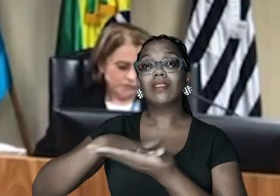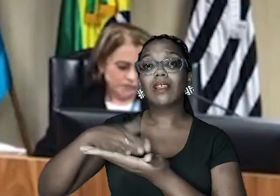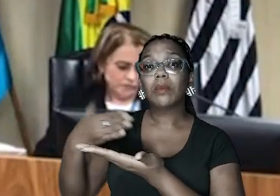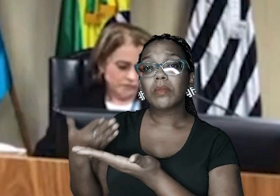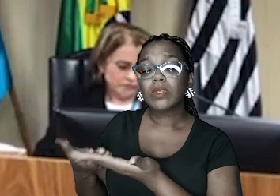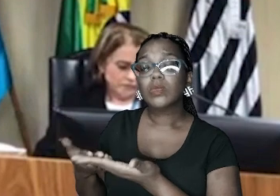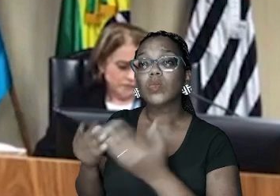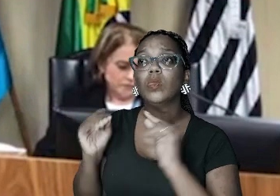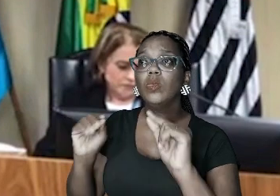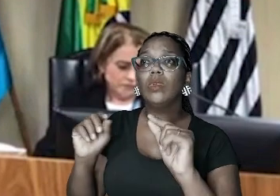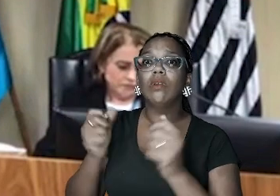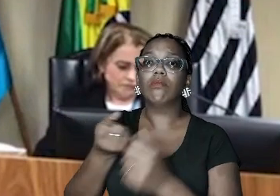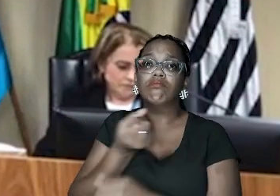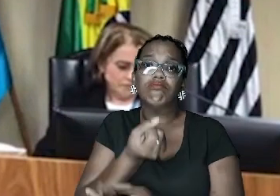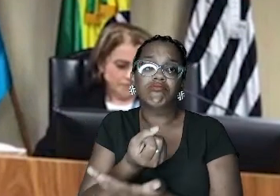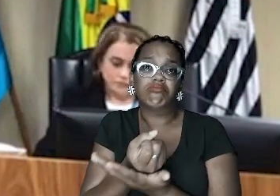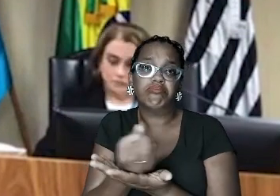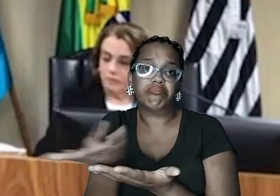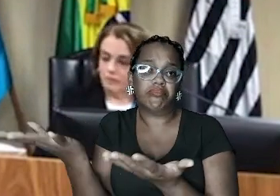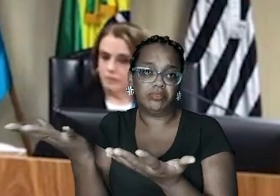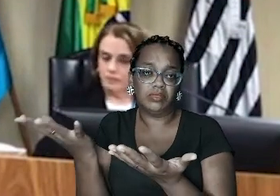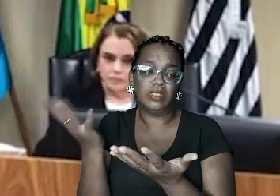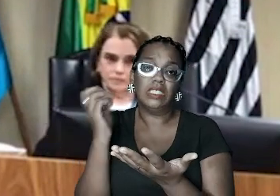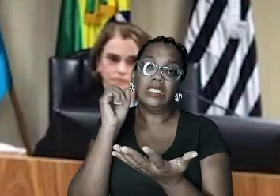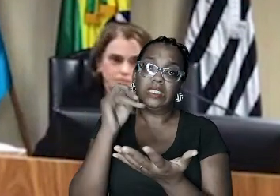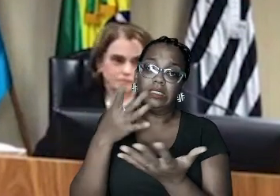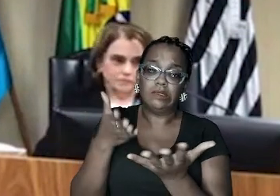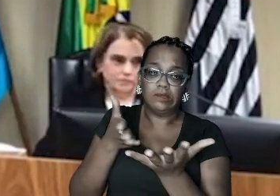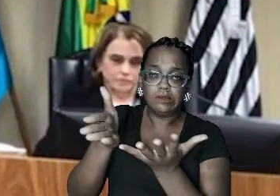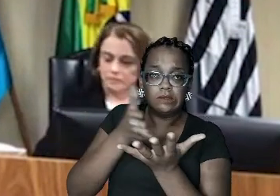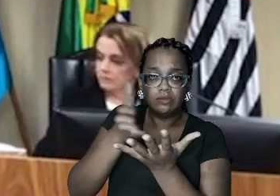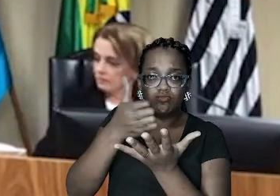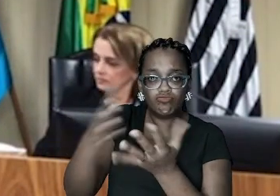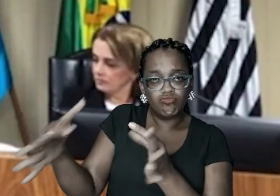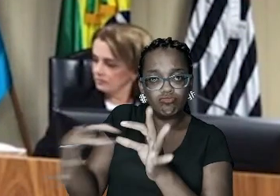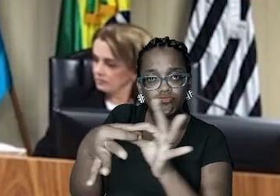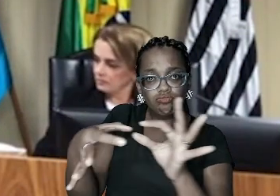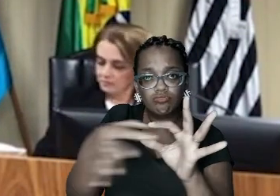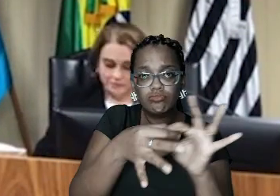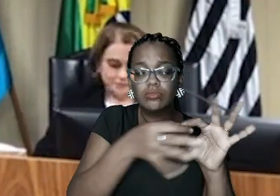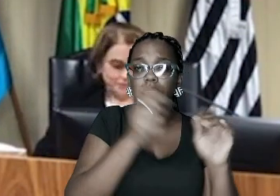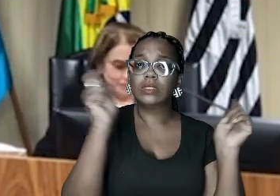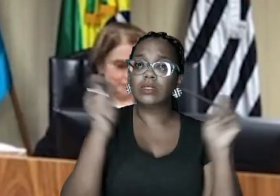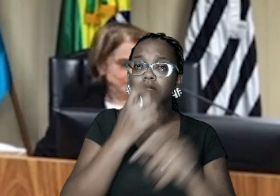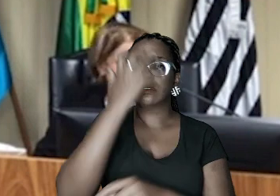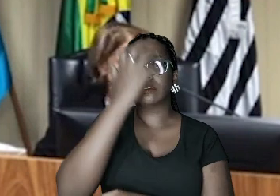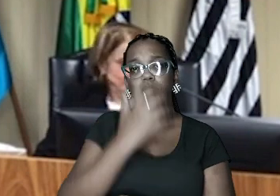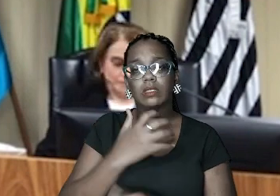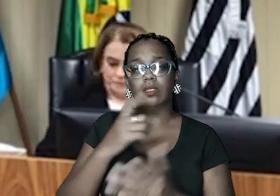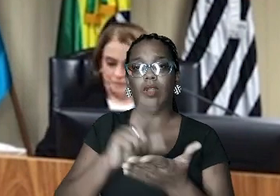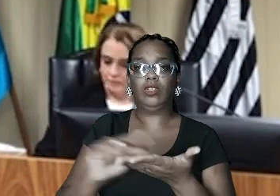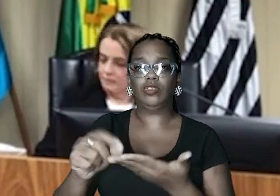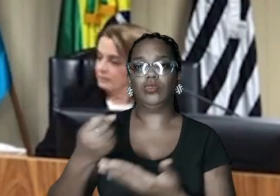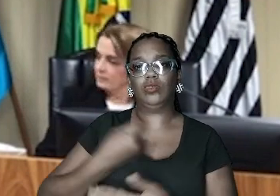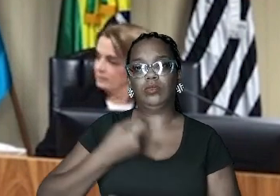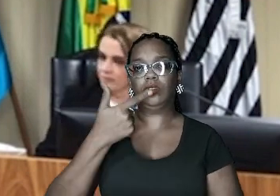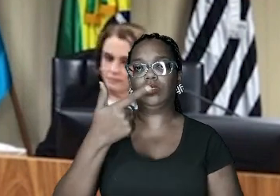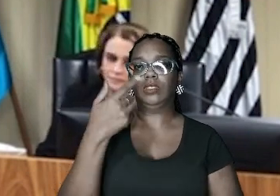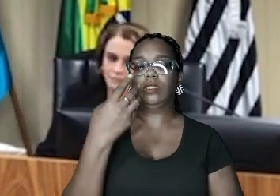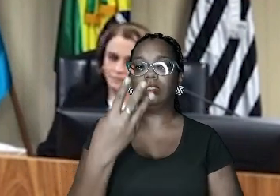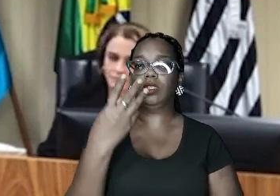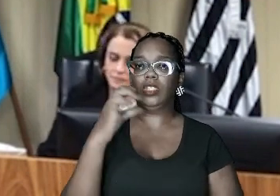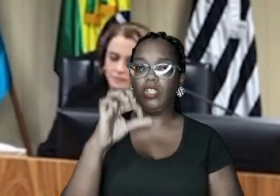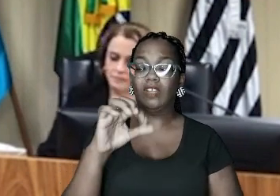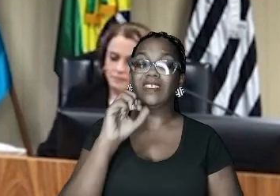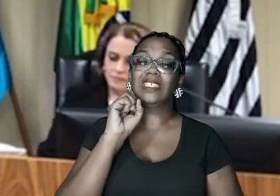plural Né desde que sejam convergentes que sejam considerados sérios a luz do artigo 239 sem obviamente